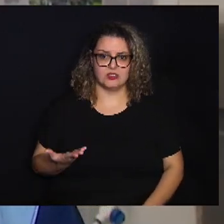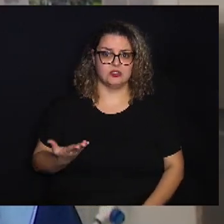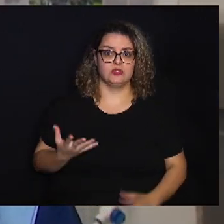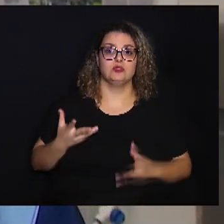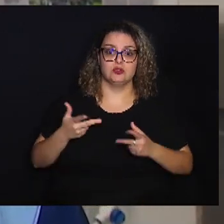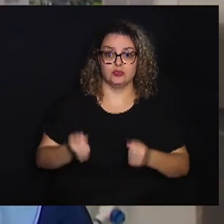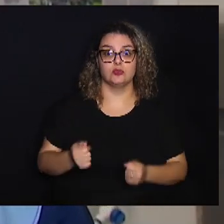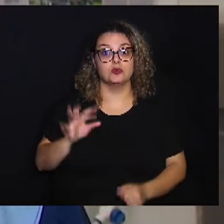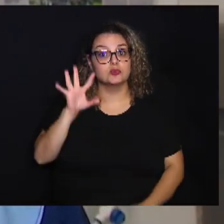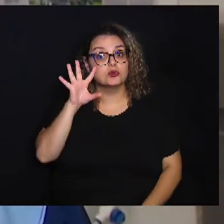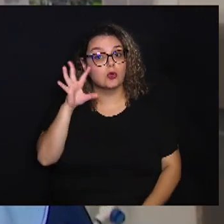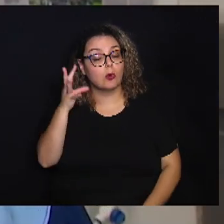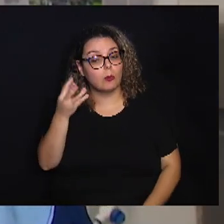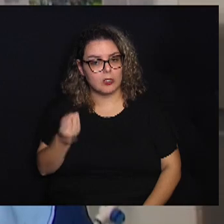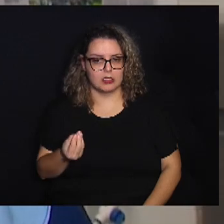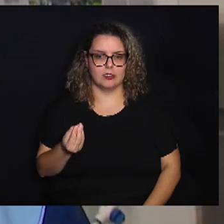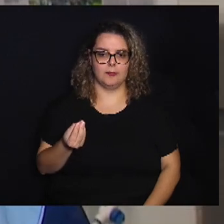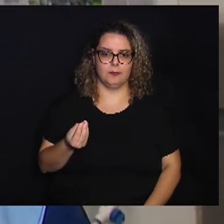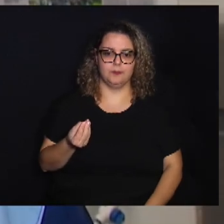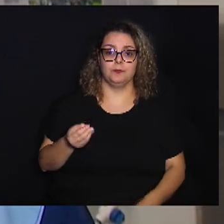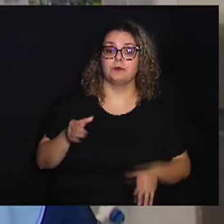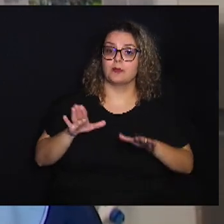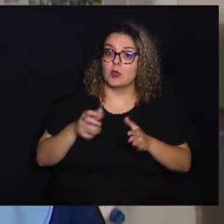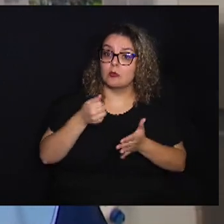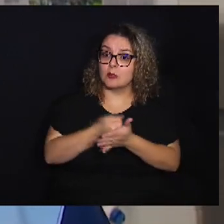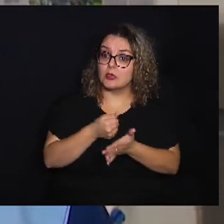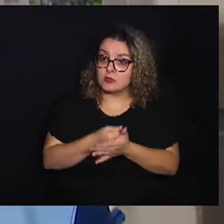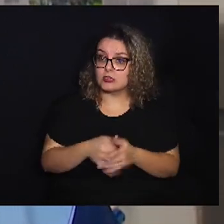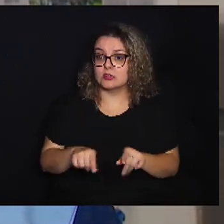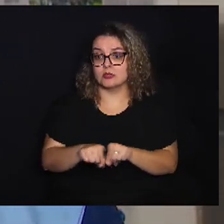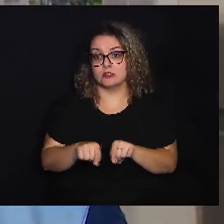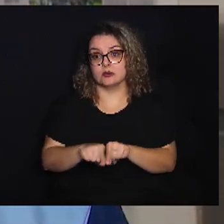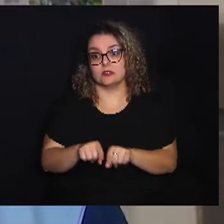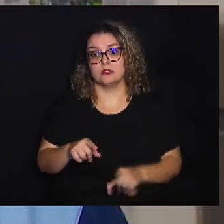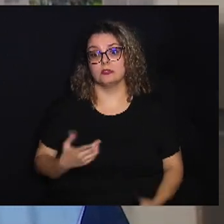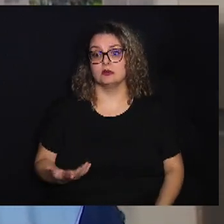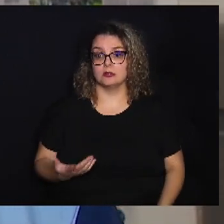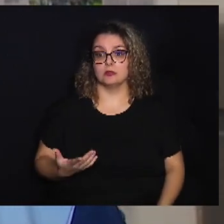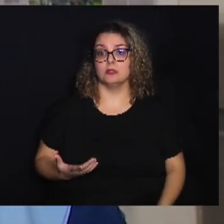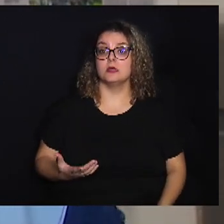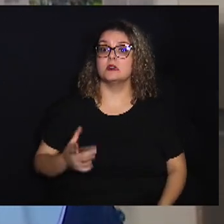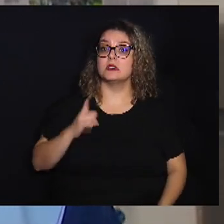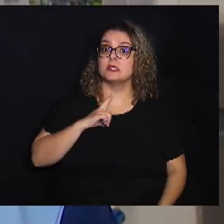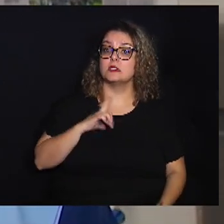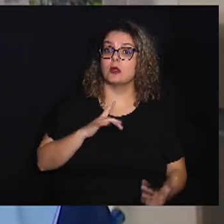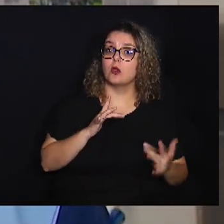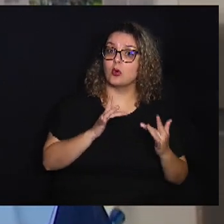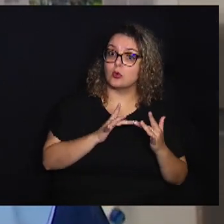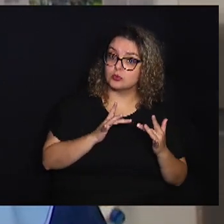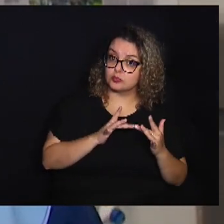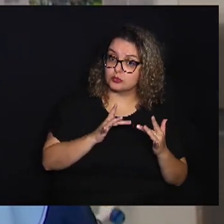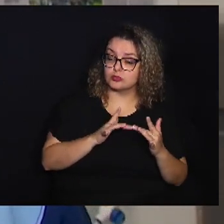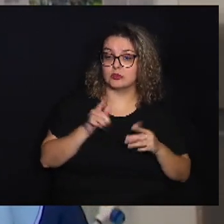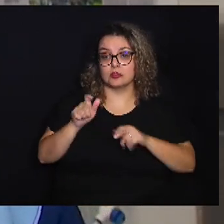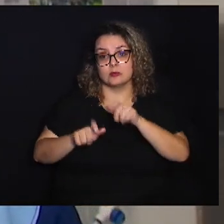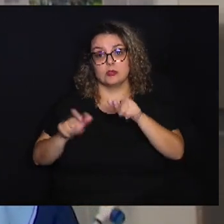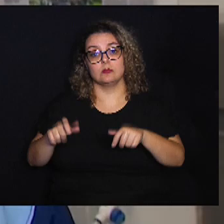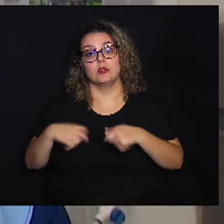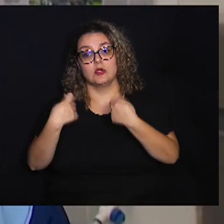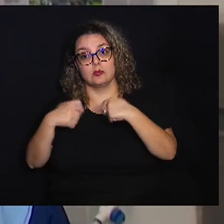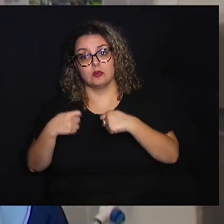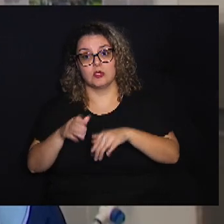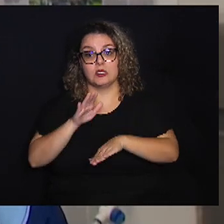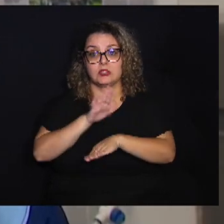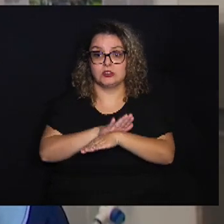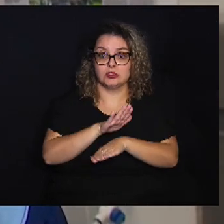possam compreender, né? Mas eu exijo muito que deixem um contato para aquelas pessoas que necessitam de